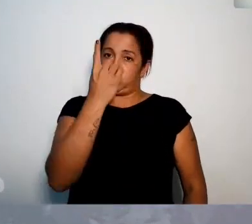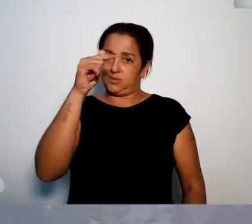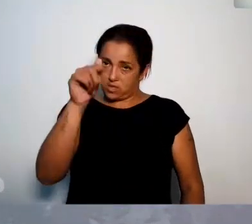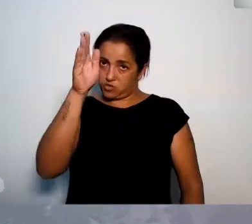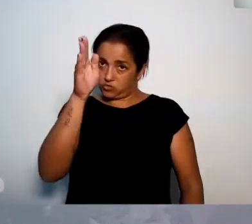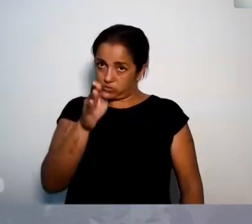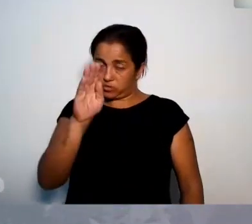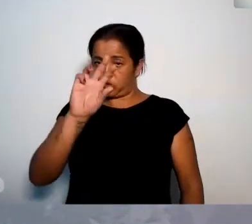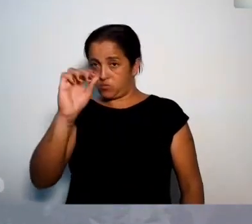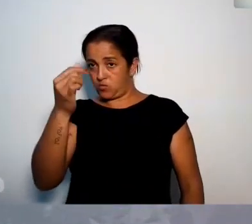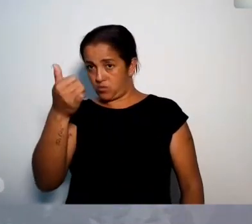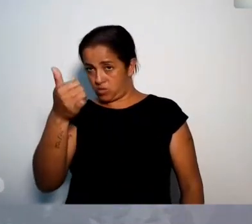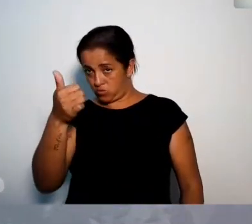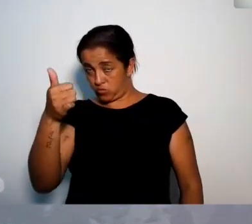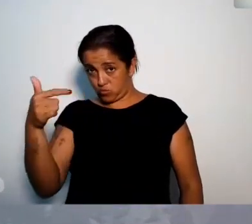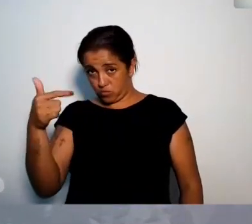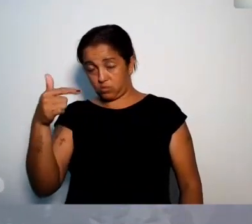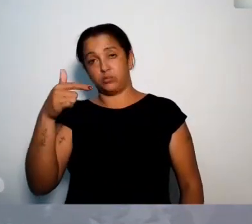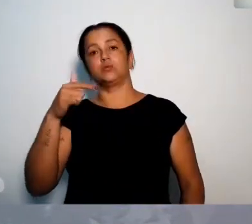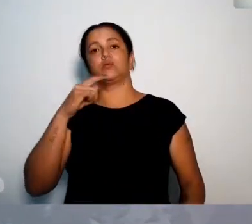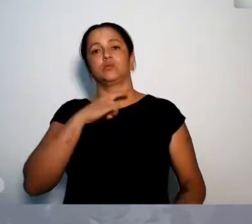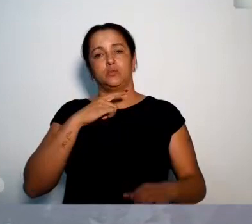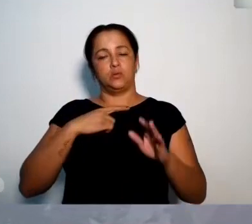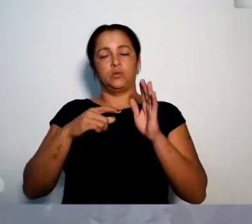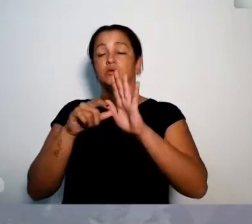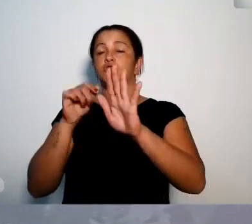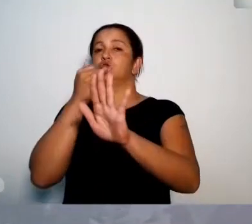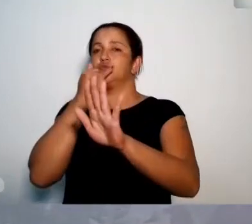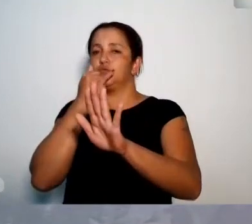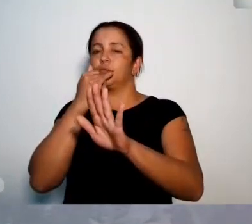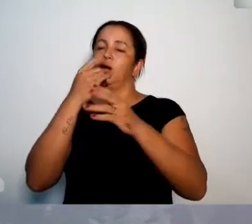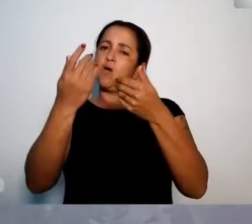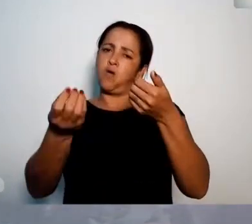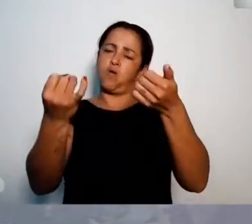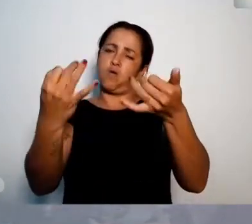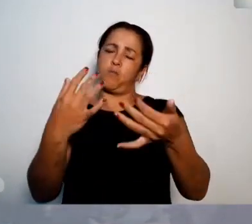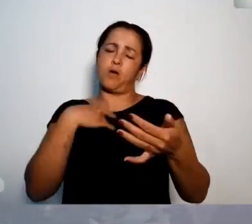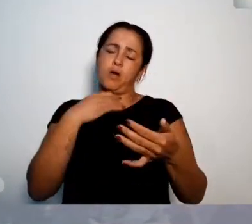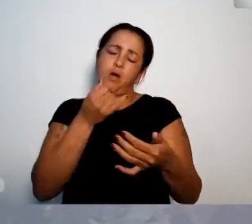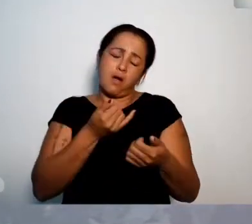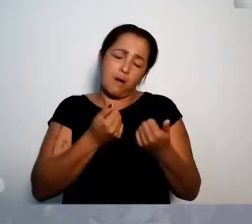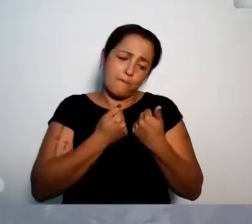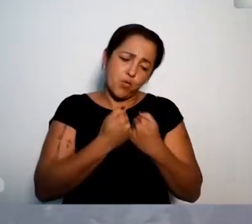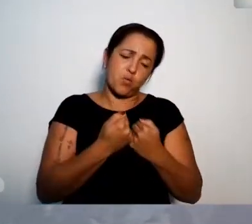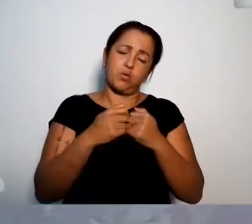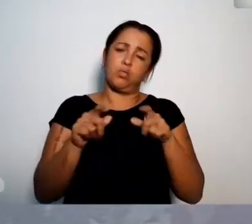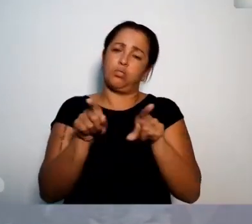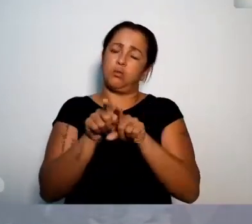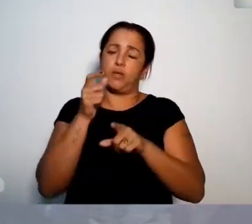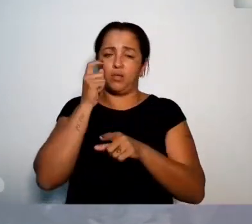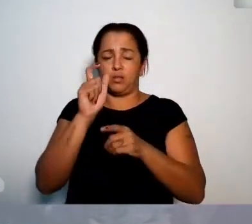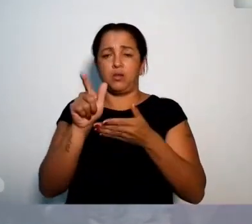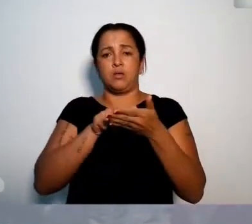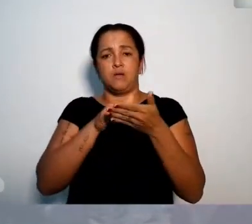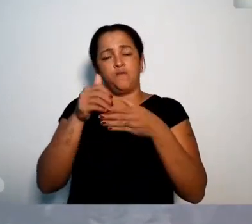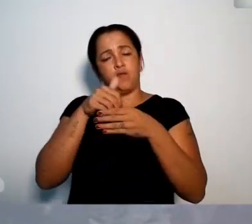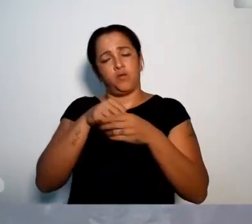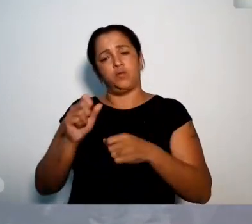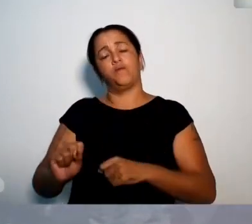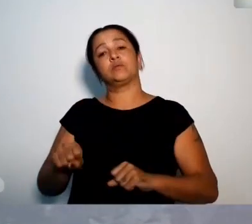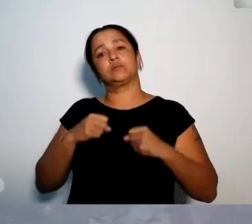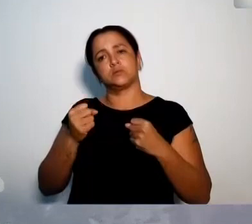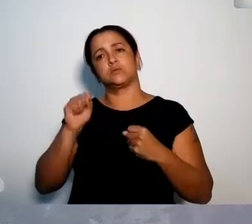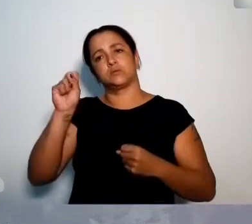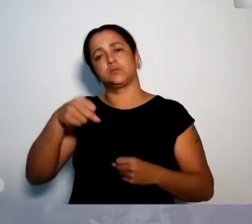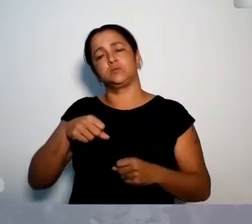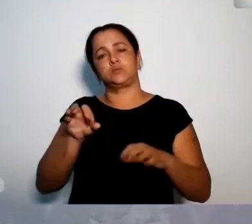Então fica aqui o meu apoio e o meu interesse em votar favorável ao projeto referente à